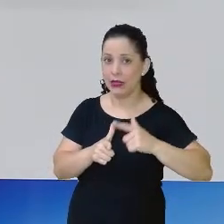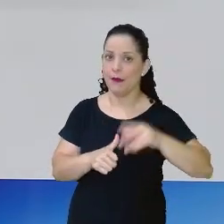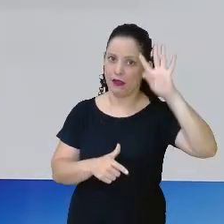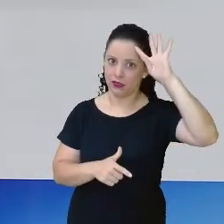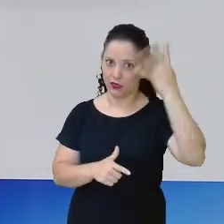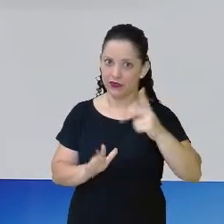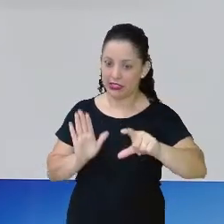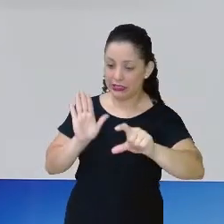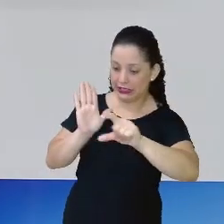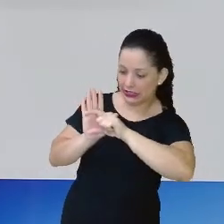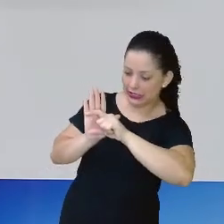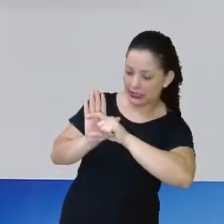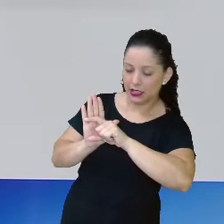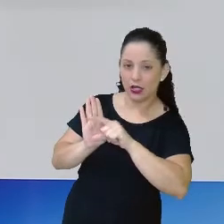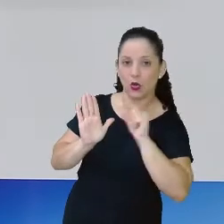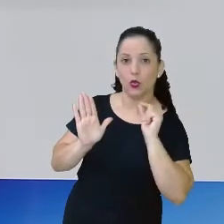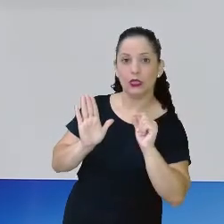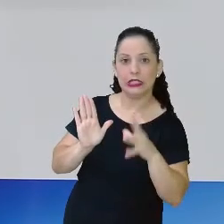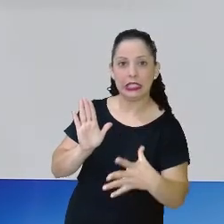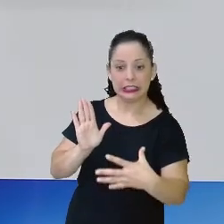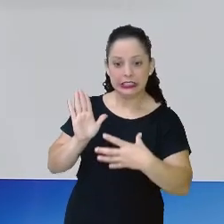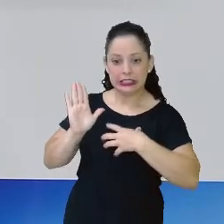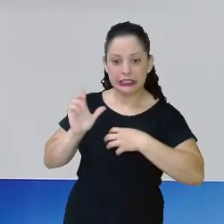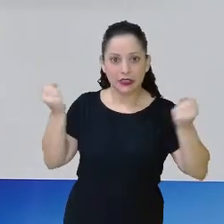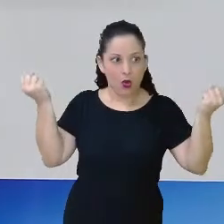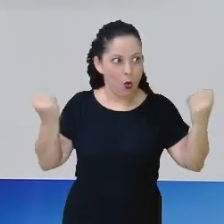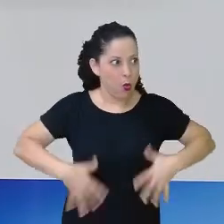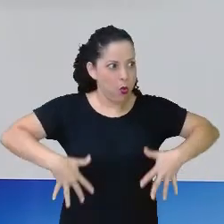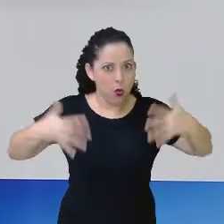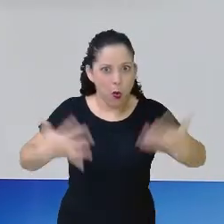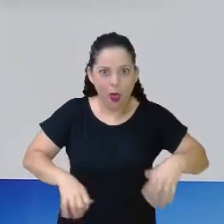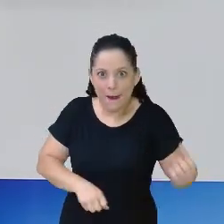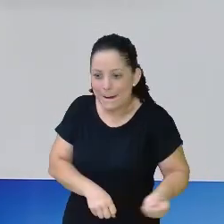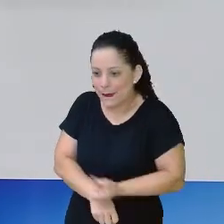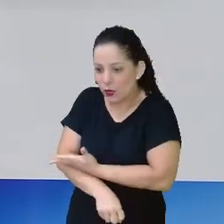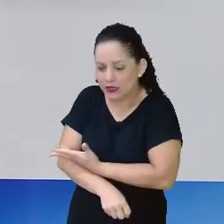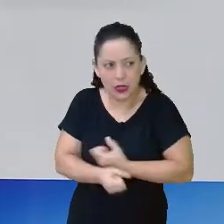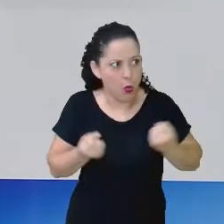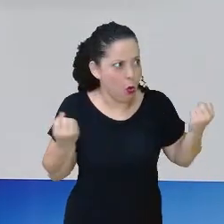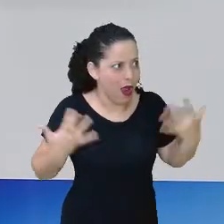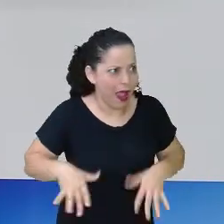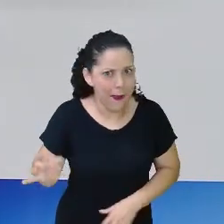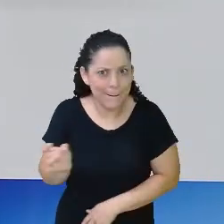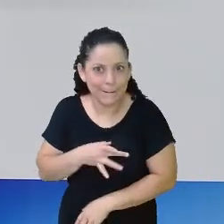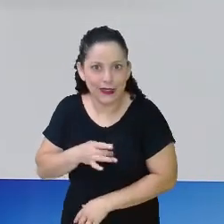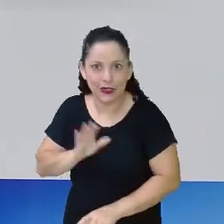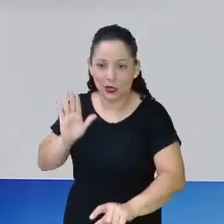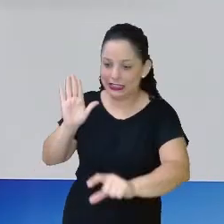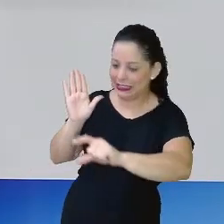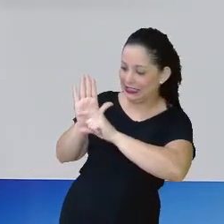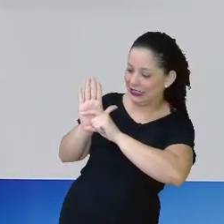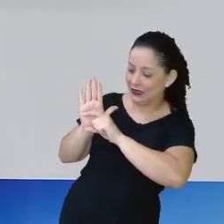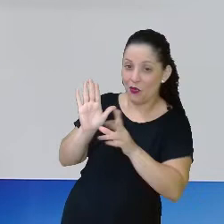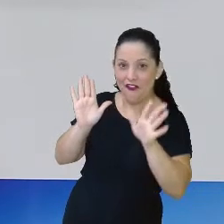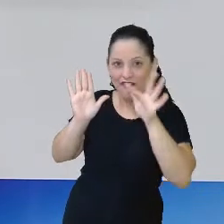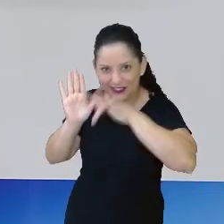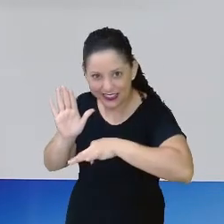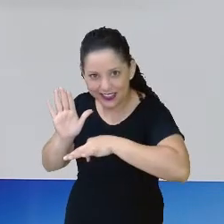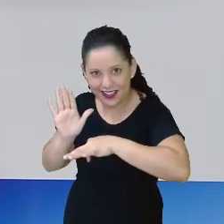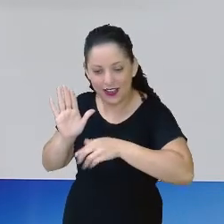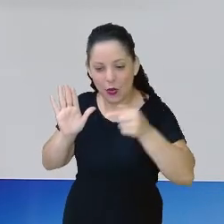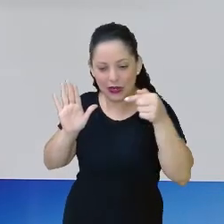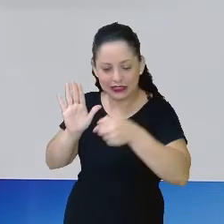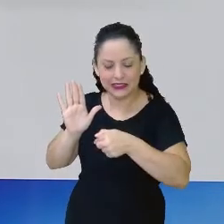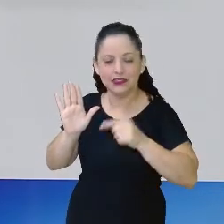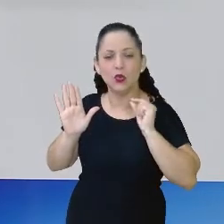O clímax, o momento de maior tensão, emoção, suspense. E, por fim, nós temos o desfecho, que é